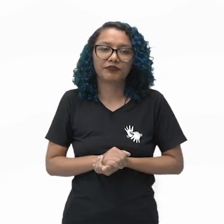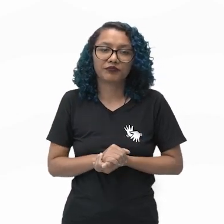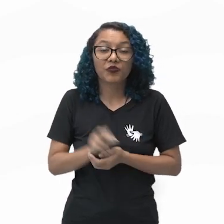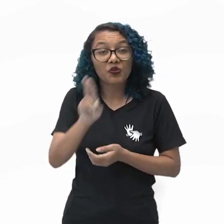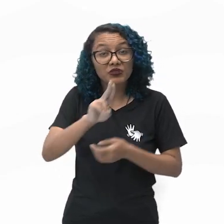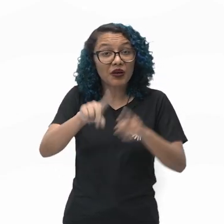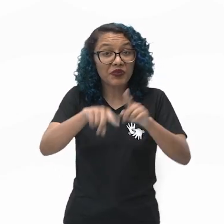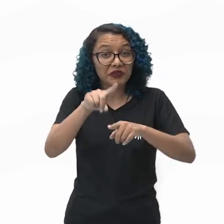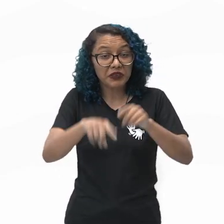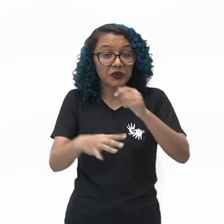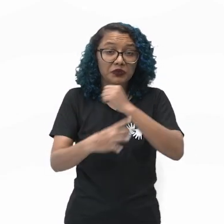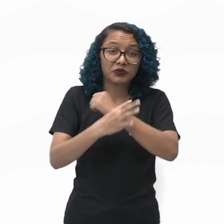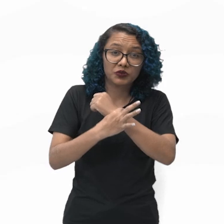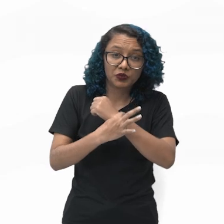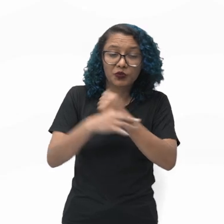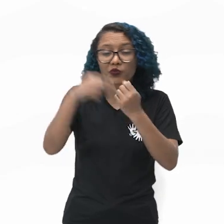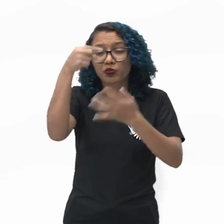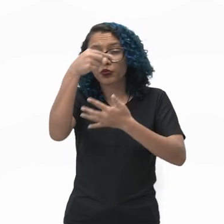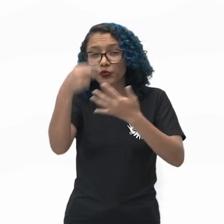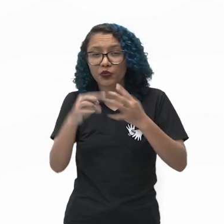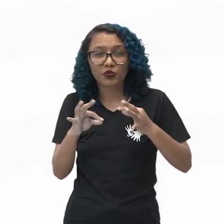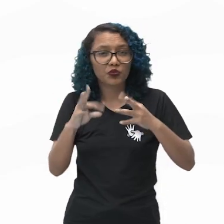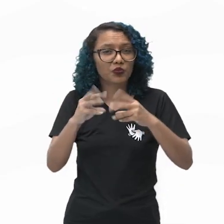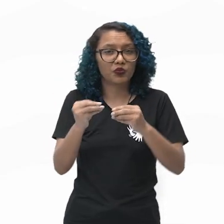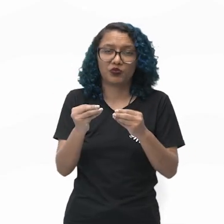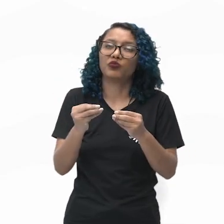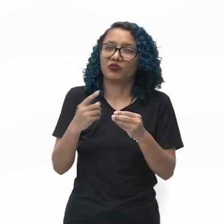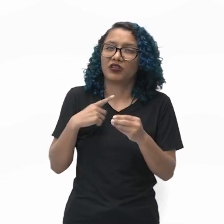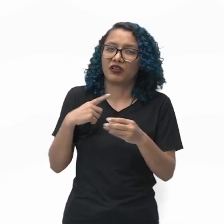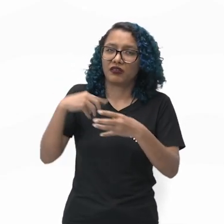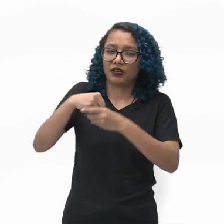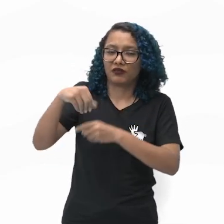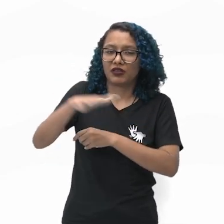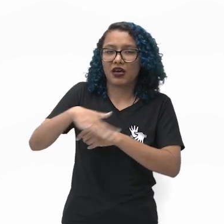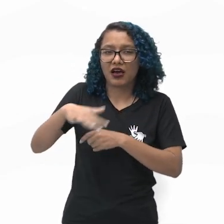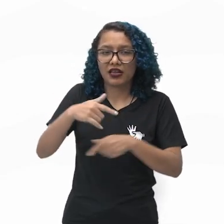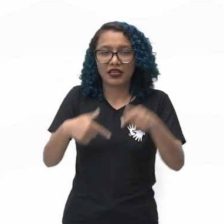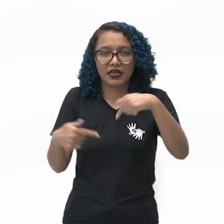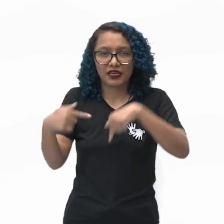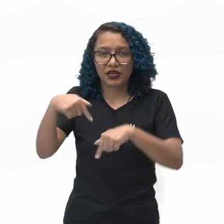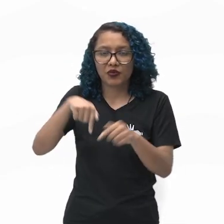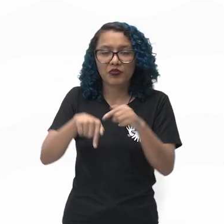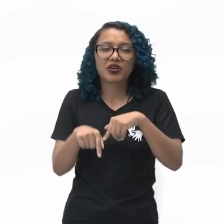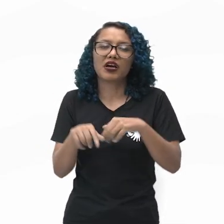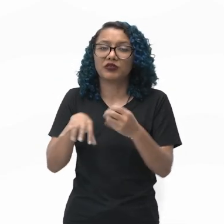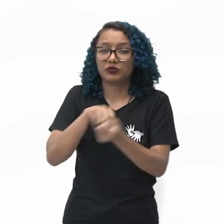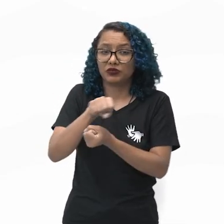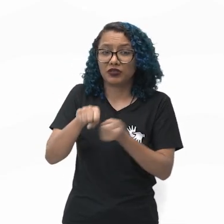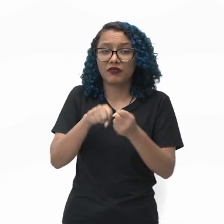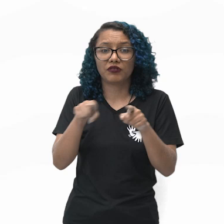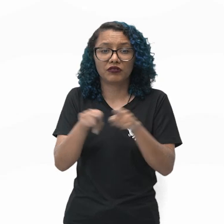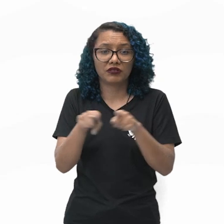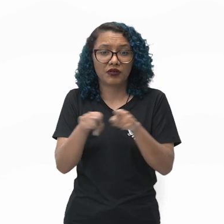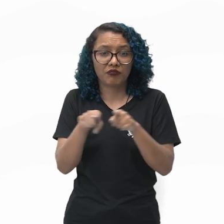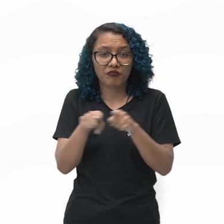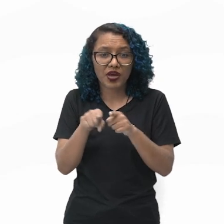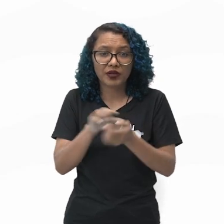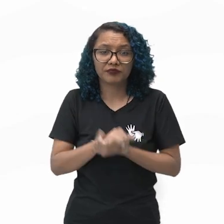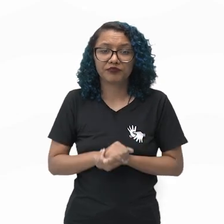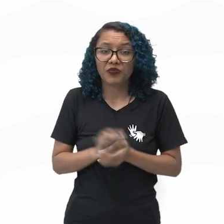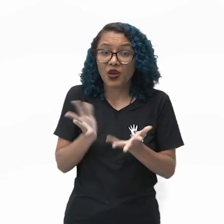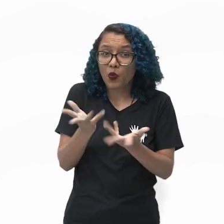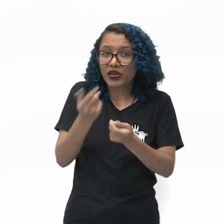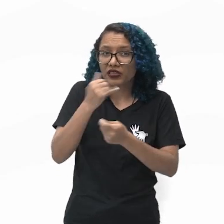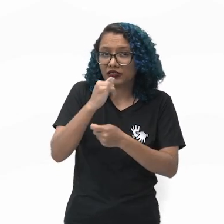tudo isso envolve a química verde. A gente também tem eficiência energética, porque no decorrer do processo pode ser uma